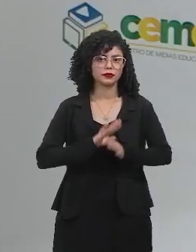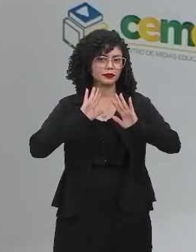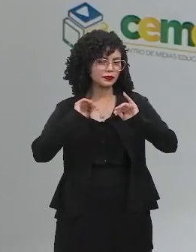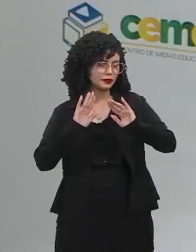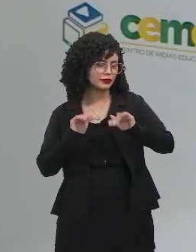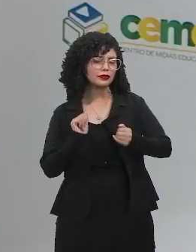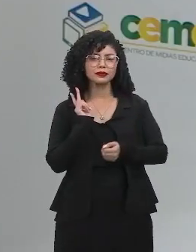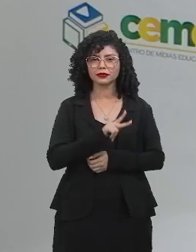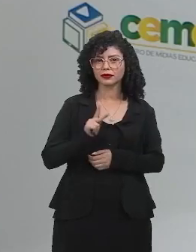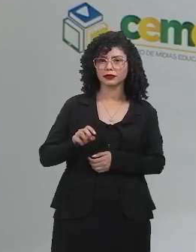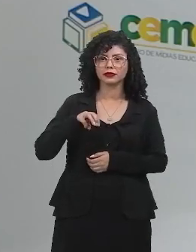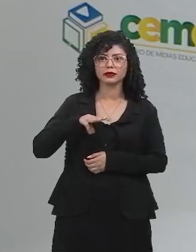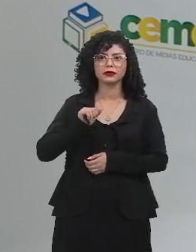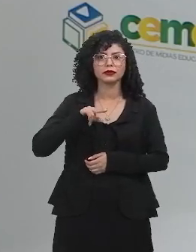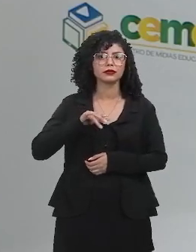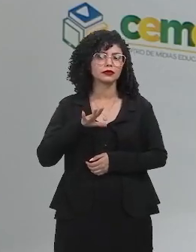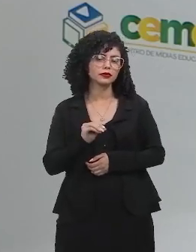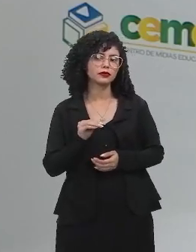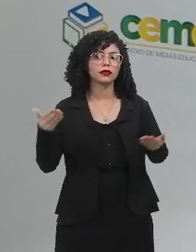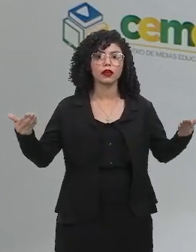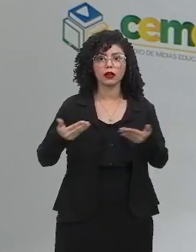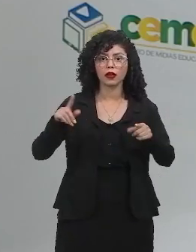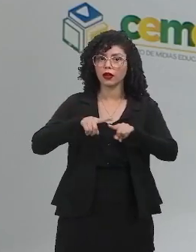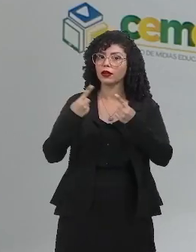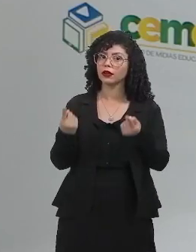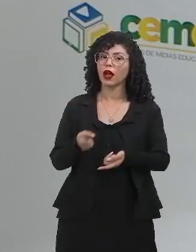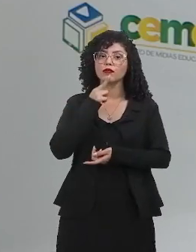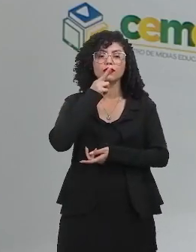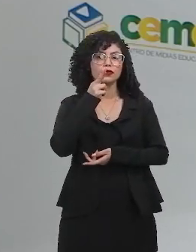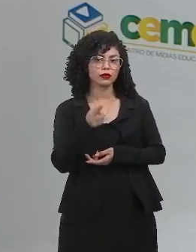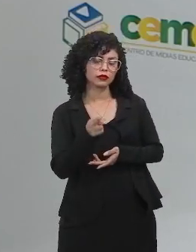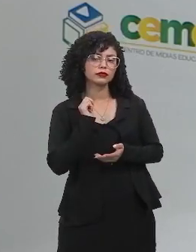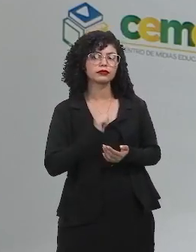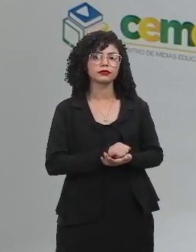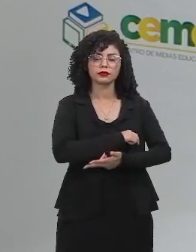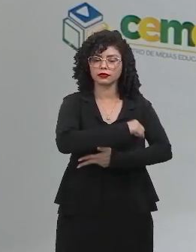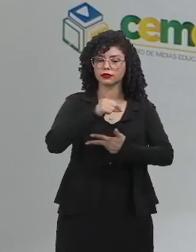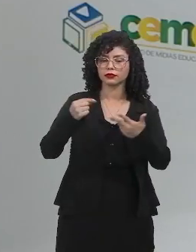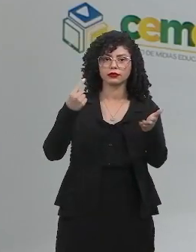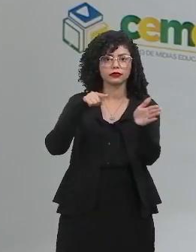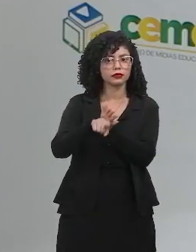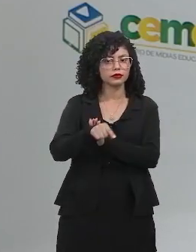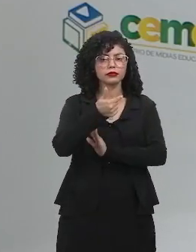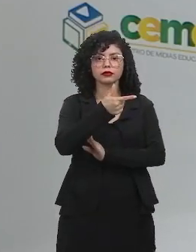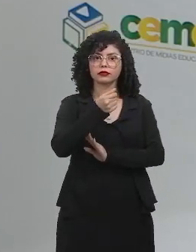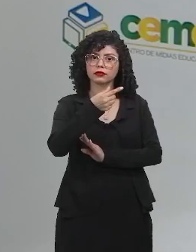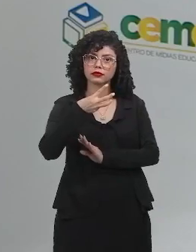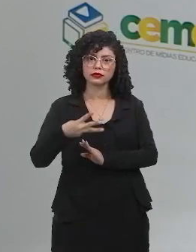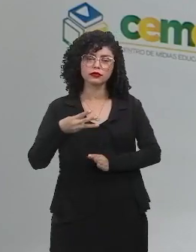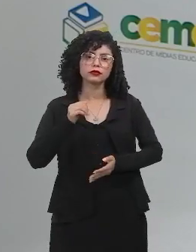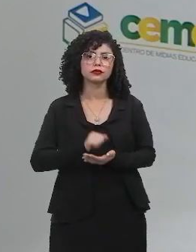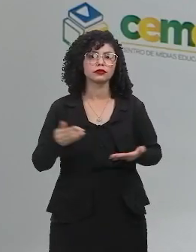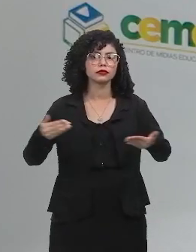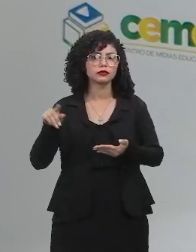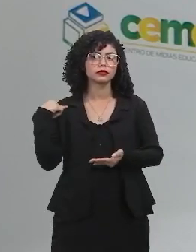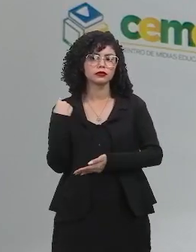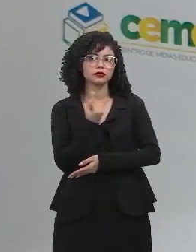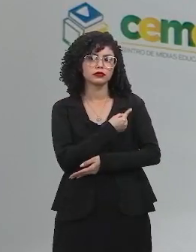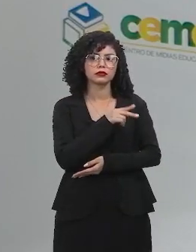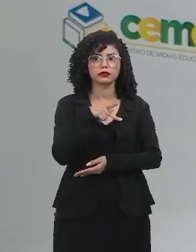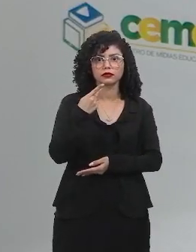Olá, eu sou o professor Maicon. Vamos a mais uma resolução de questões do Enem 2023. Hoje a